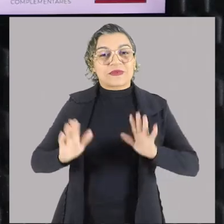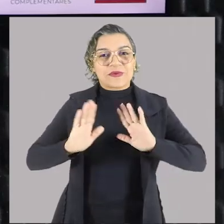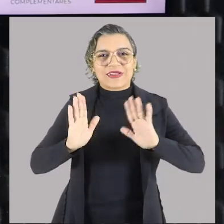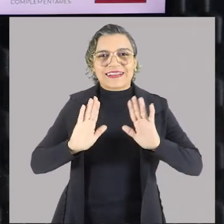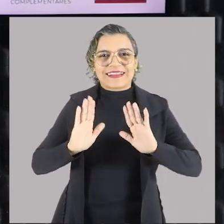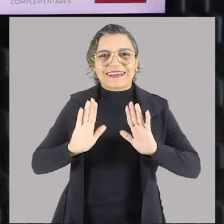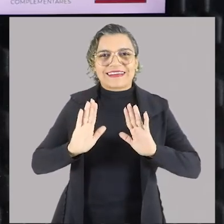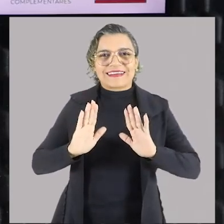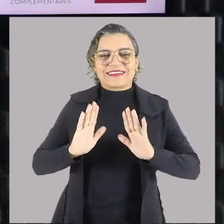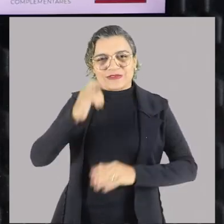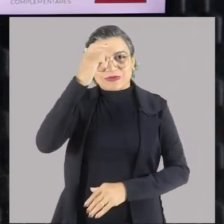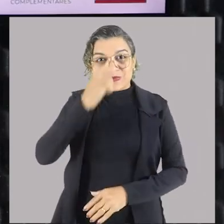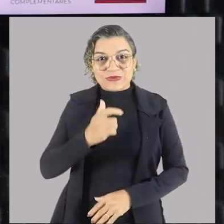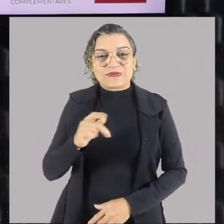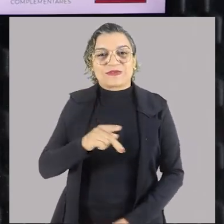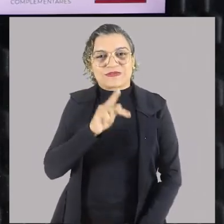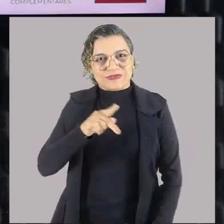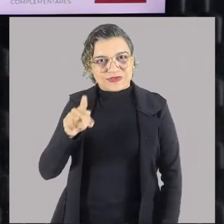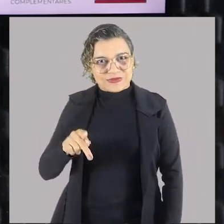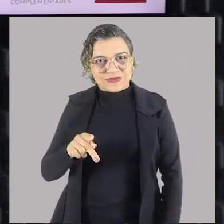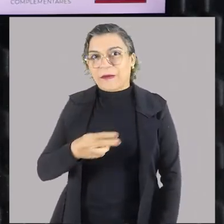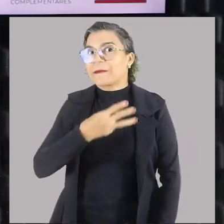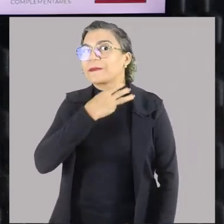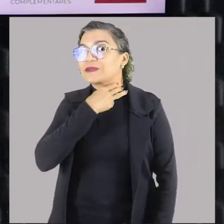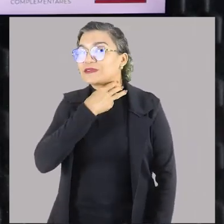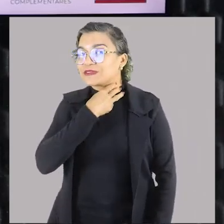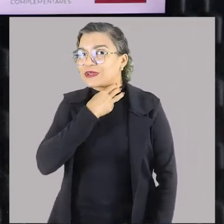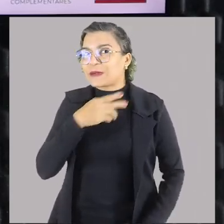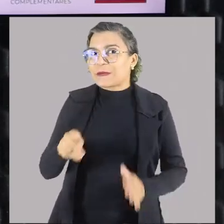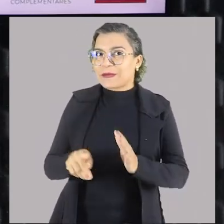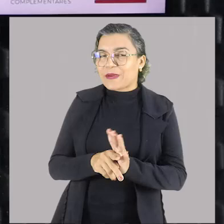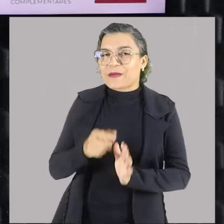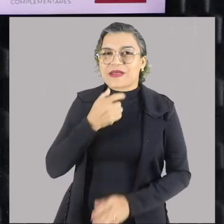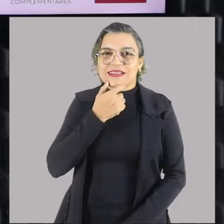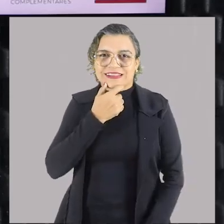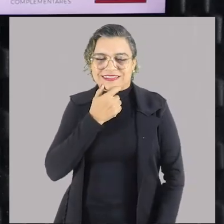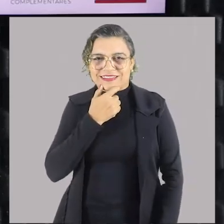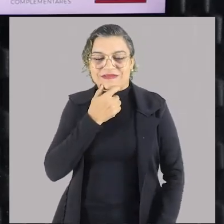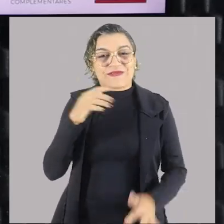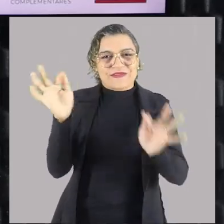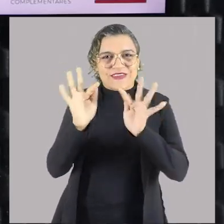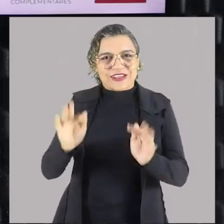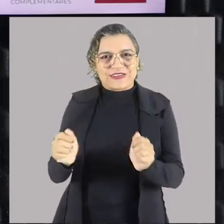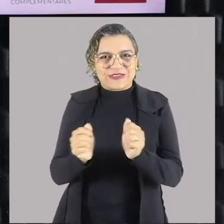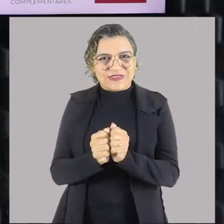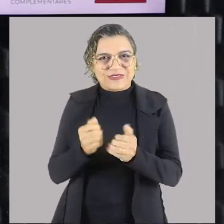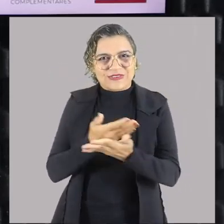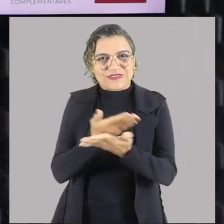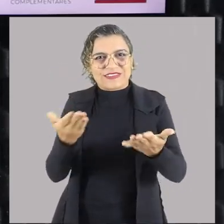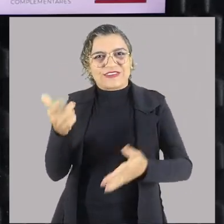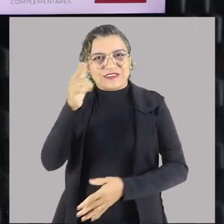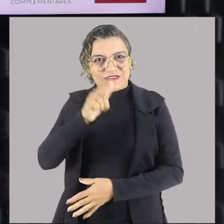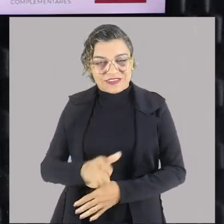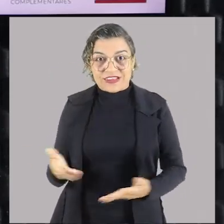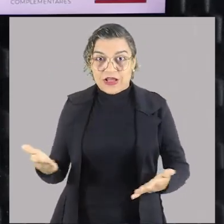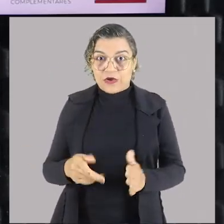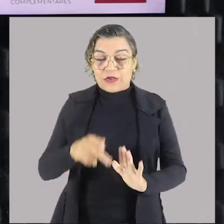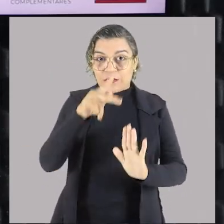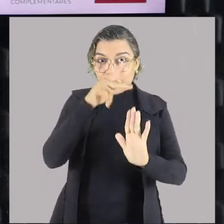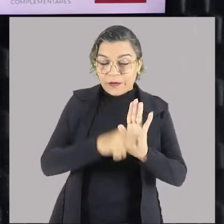Olá pessoal, sou a professora Michele de inglês, muito feliz de estar aqui com vocês mais uma vez, agora com o projeto de